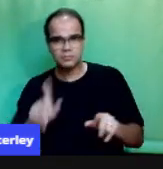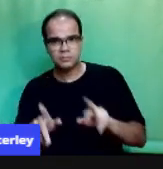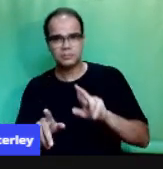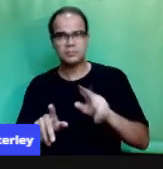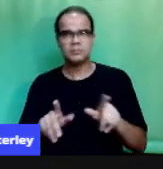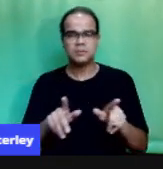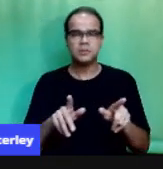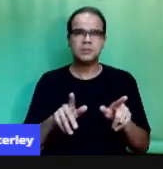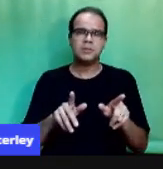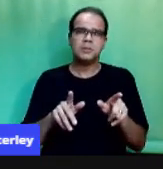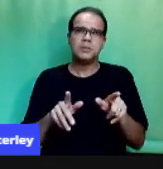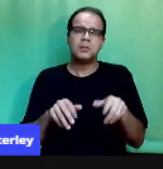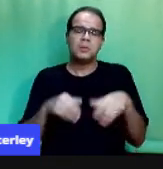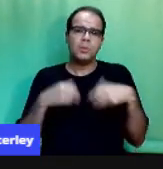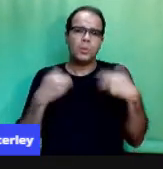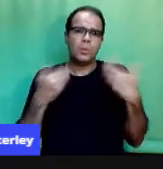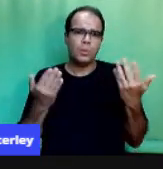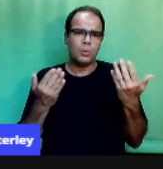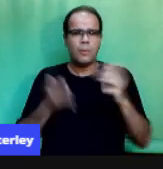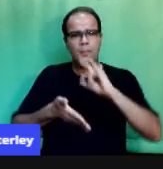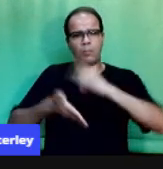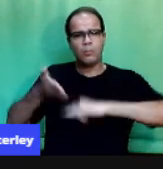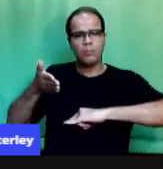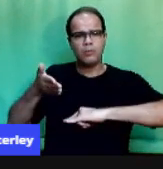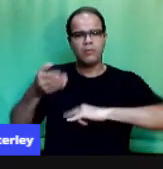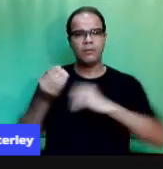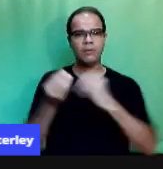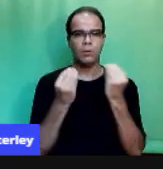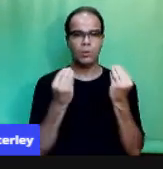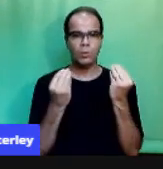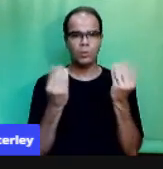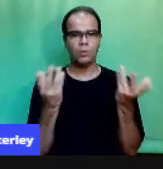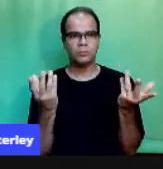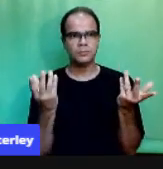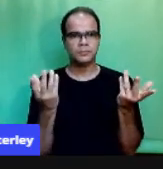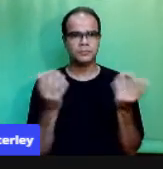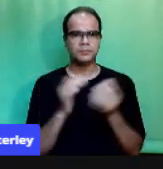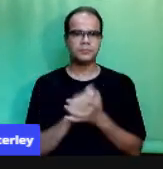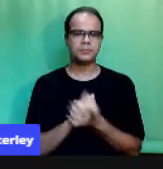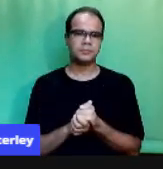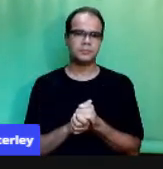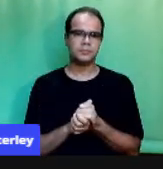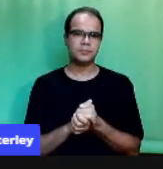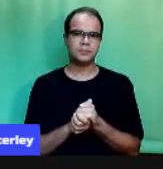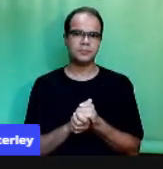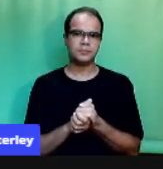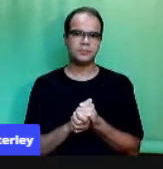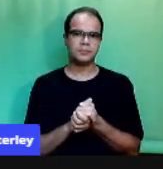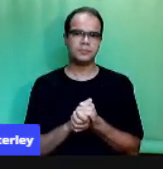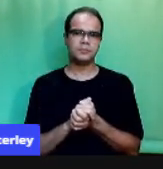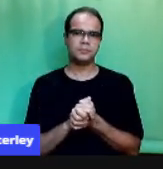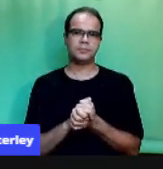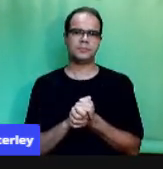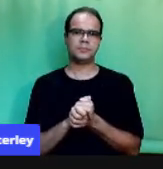teste ou avaliação. E o próximo,